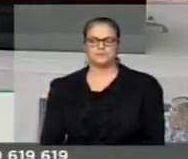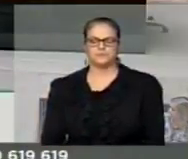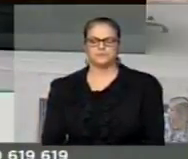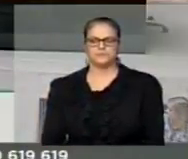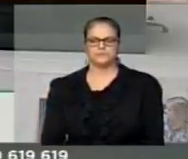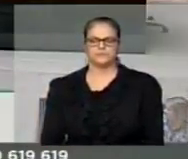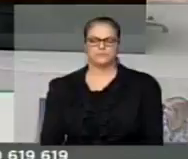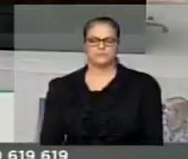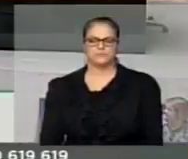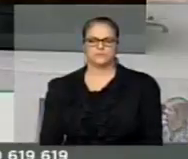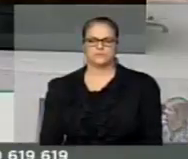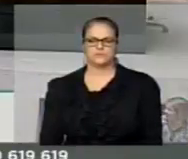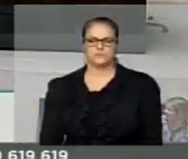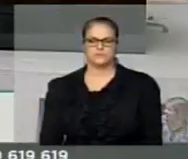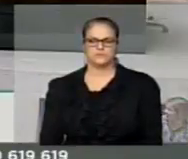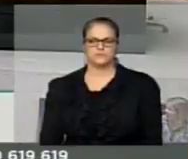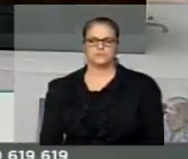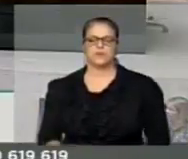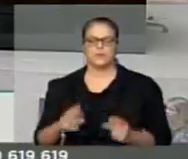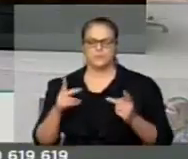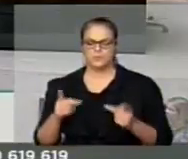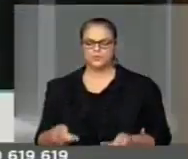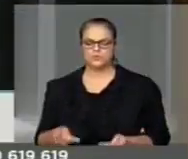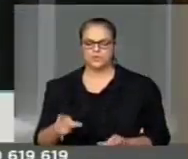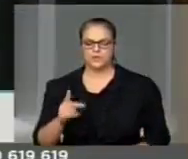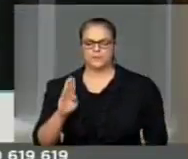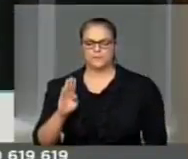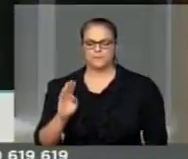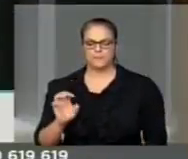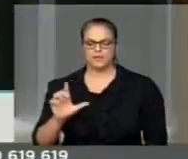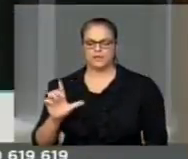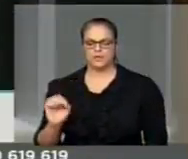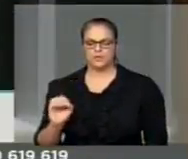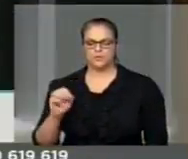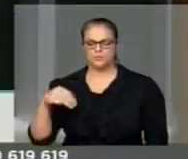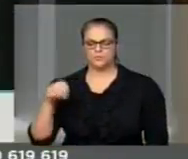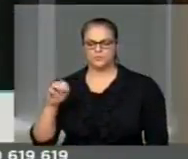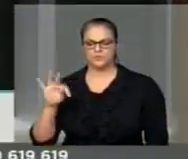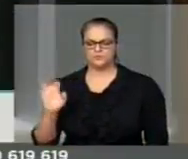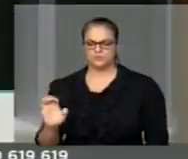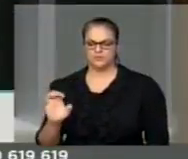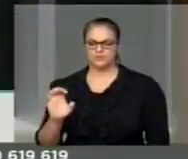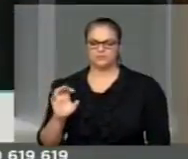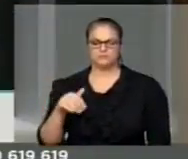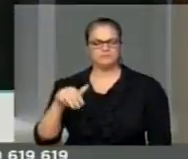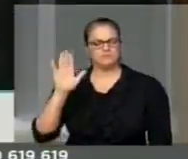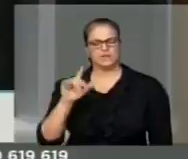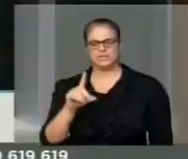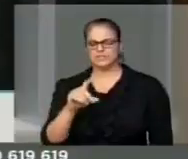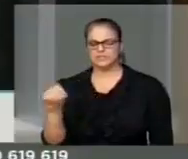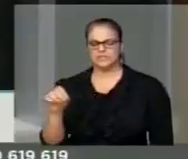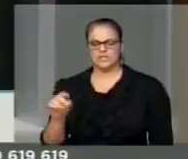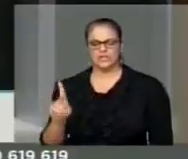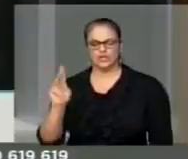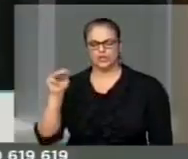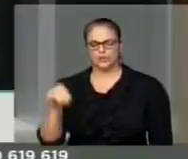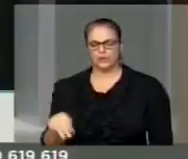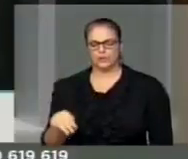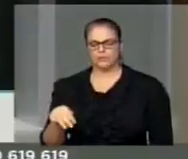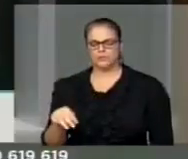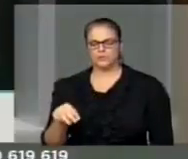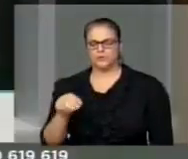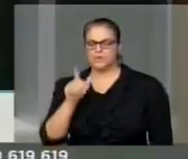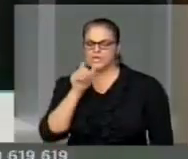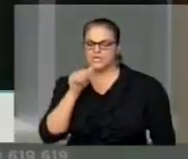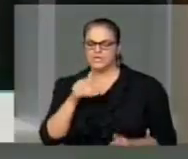O projeto Belo Monte enceca mais de 100 quilômetros da Volta Grande do Rio Xingu.